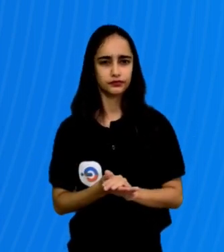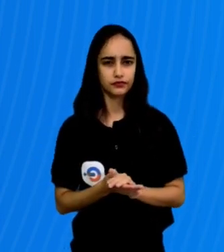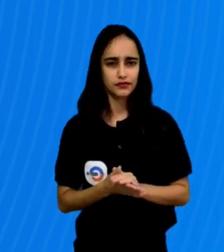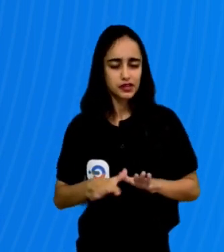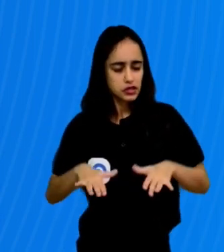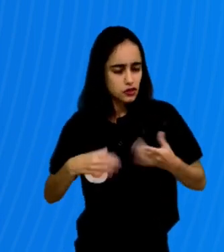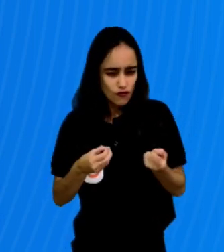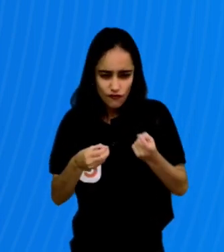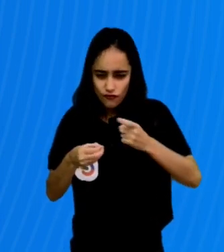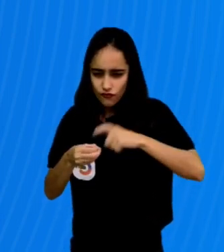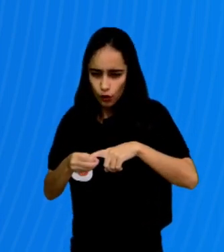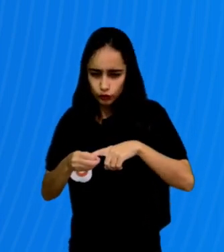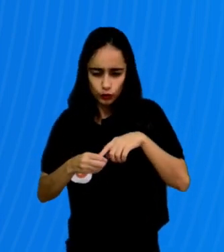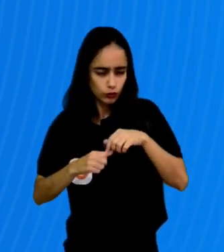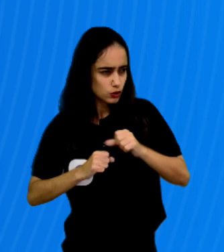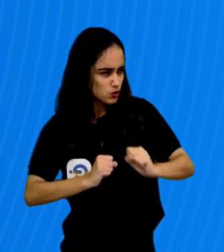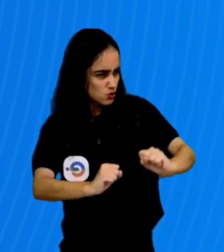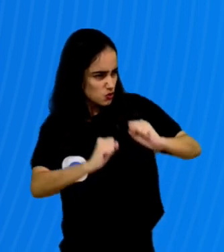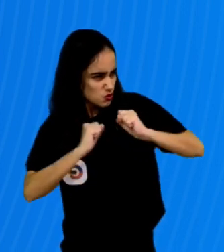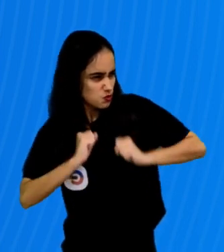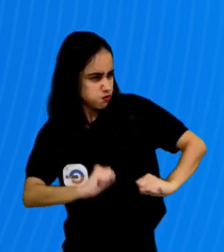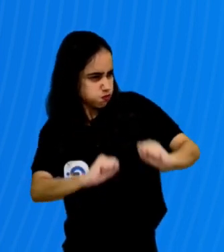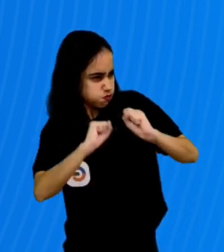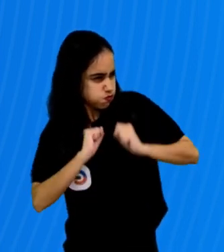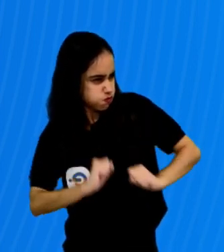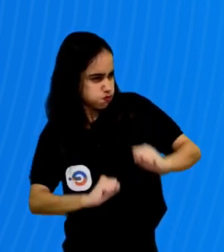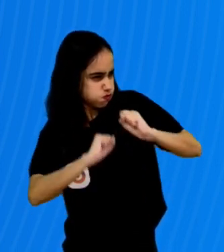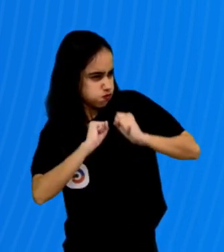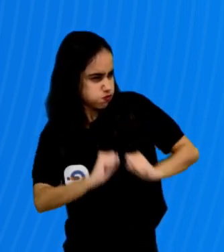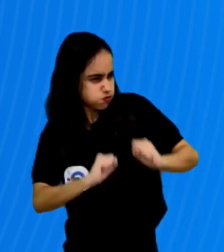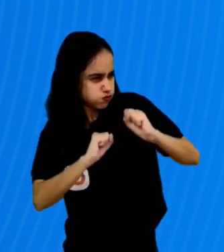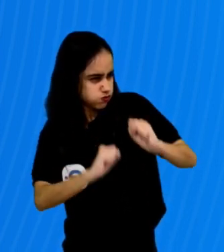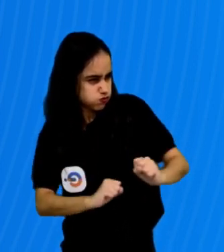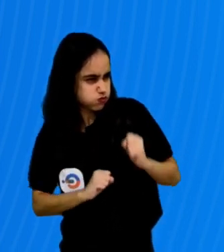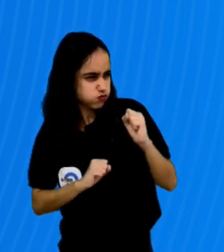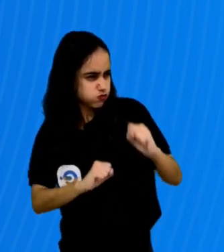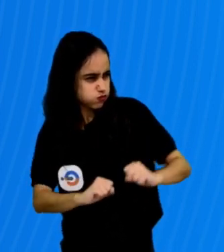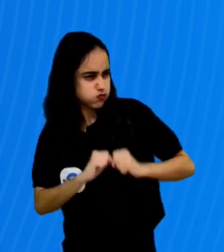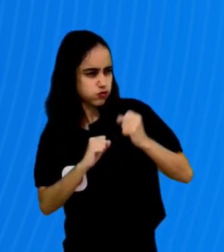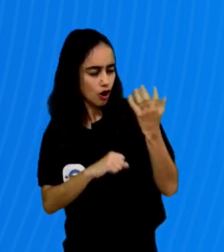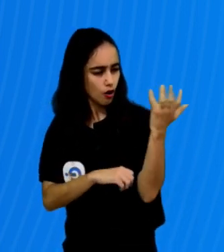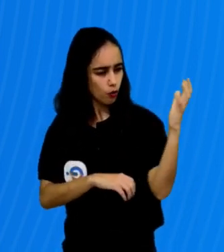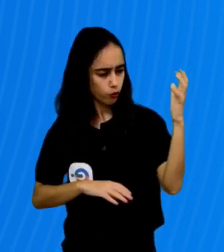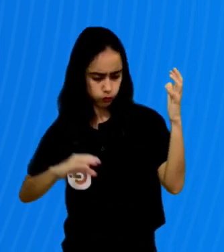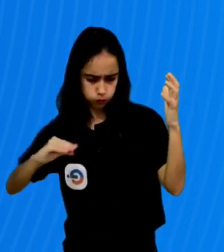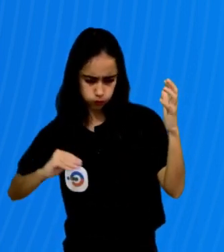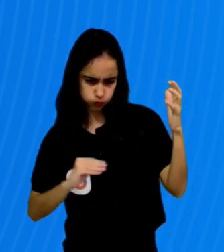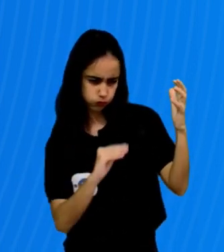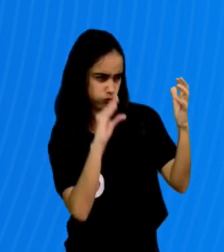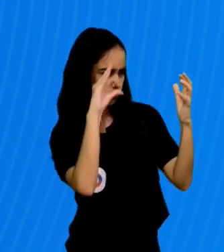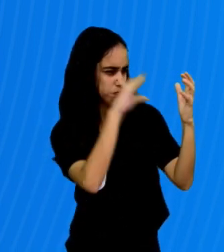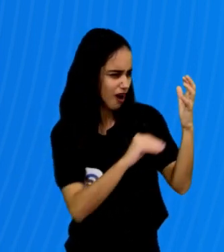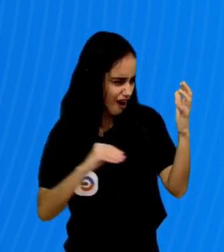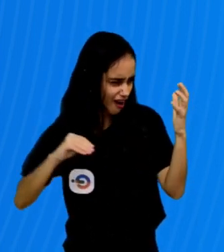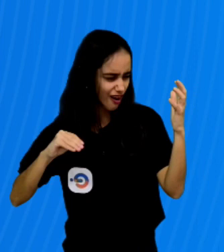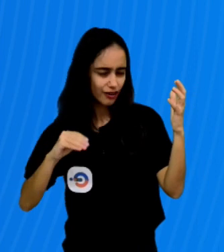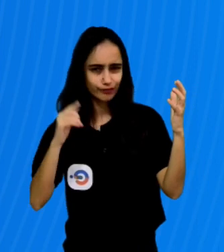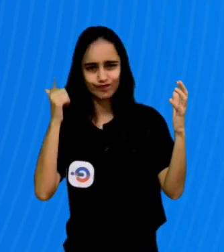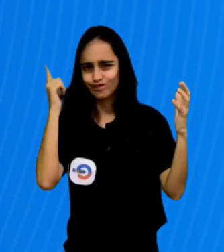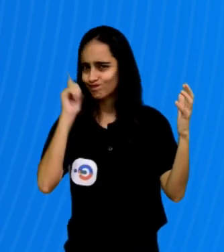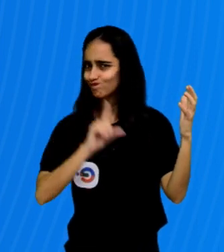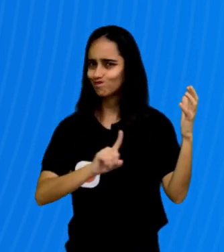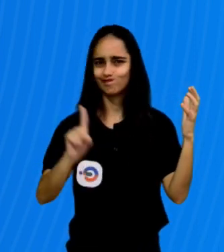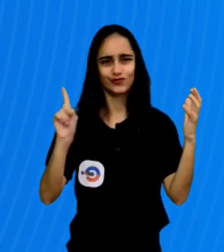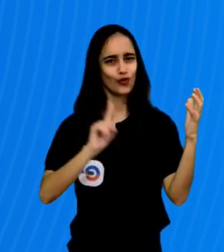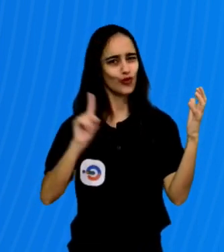a raposa partiu em corrida e deu um salto, mas falhou em alcançar o galho por